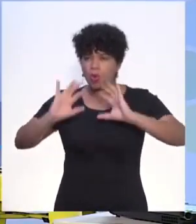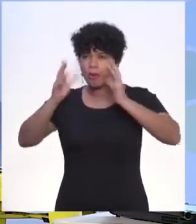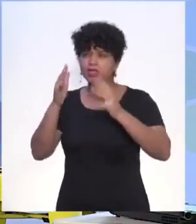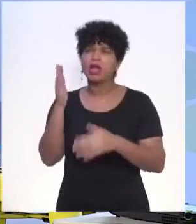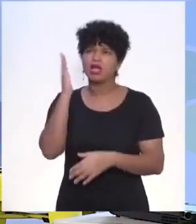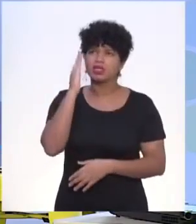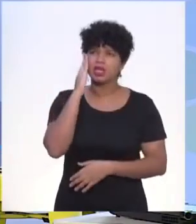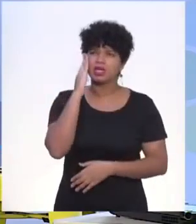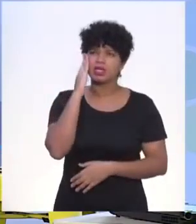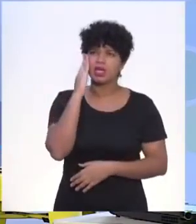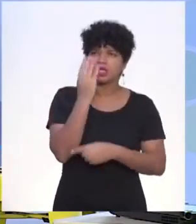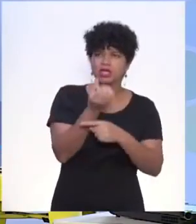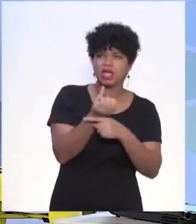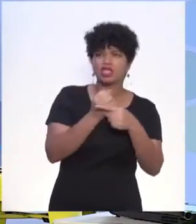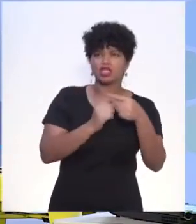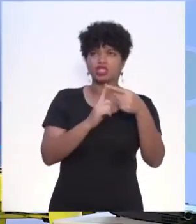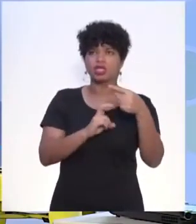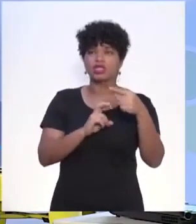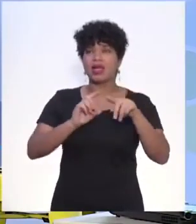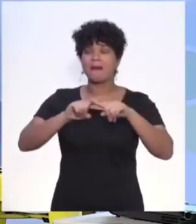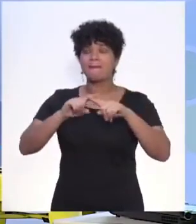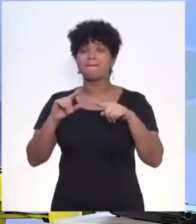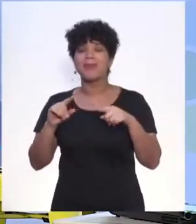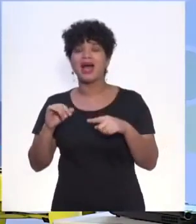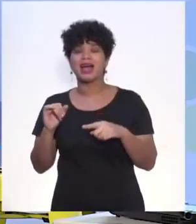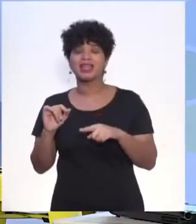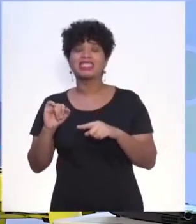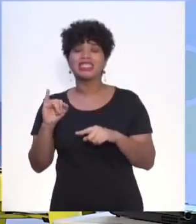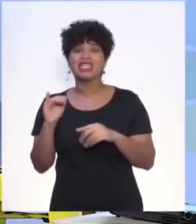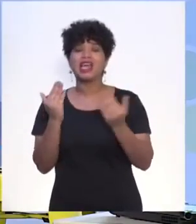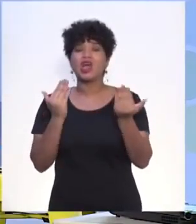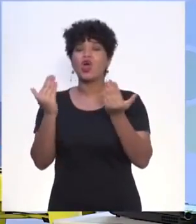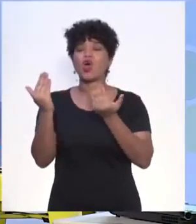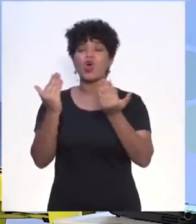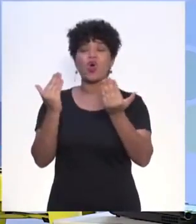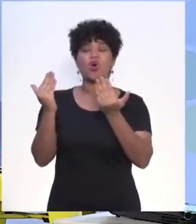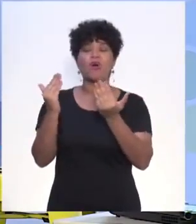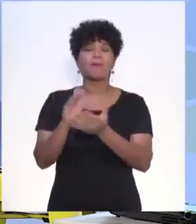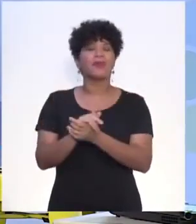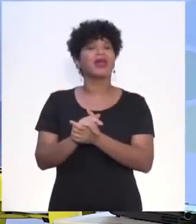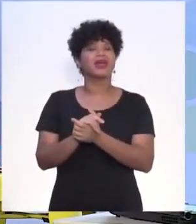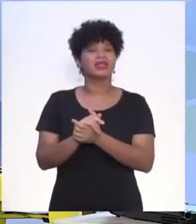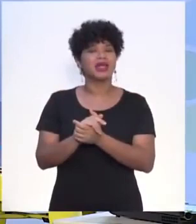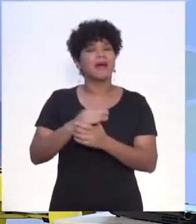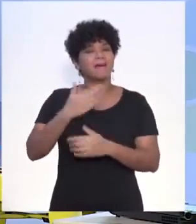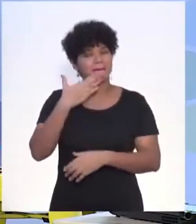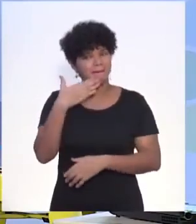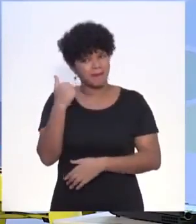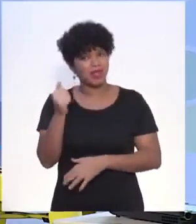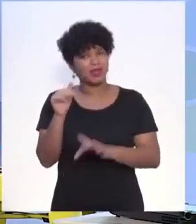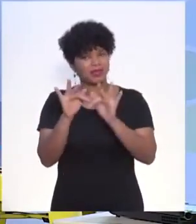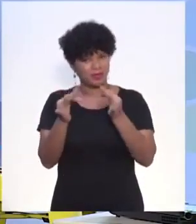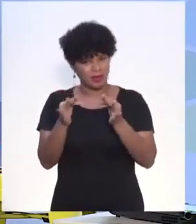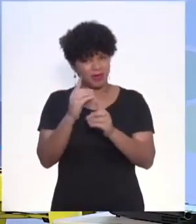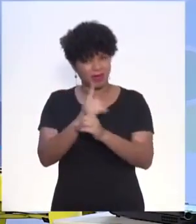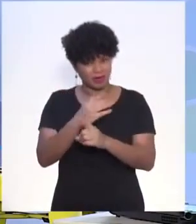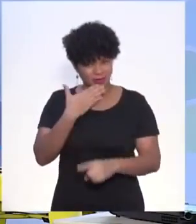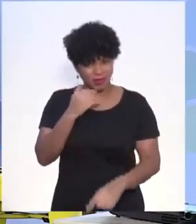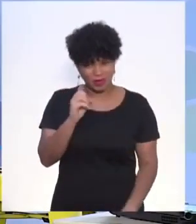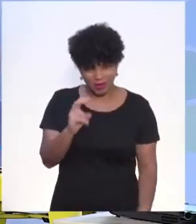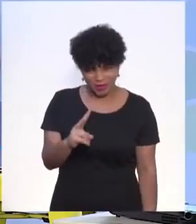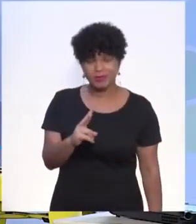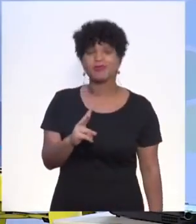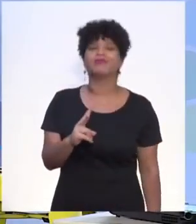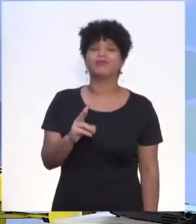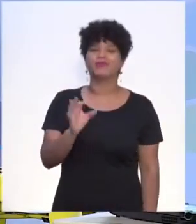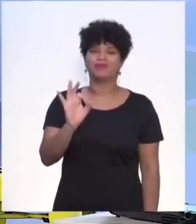total de 15 arremessos. Mas aí, quando você estabelece uma comparação, né, fica mais fácil identificar. Tudo bem? Então,